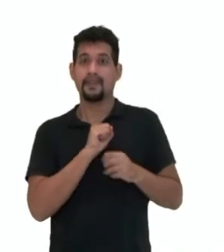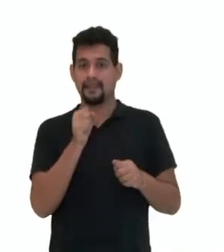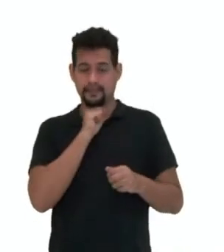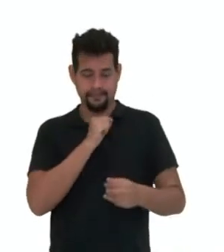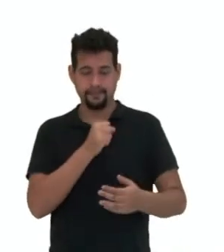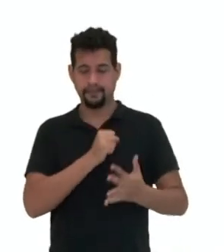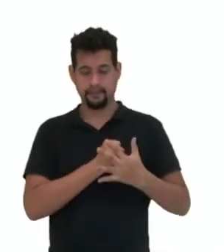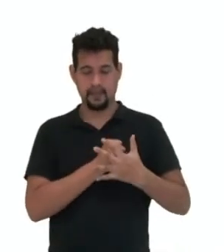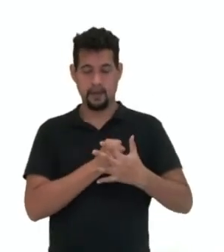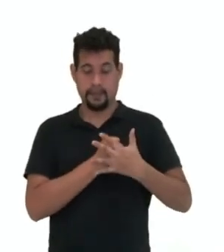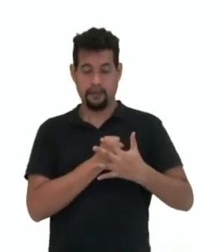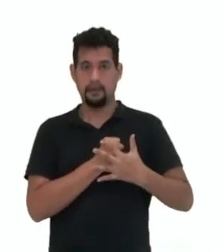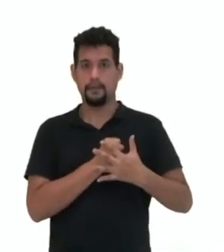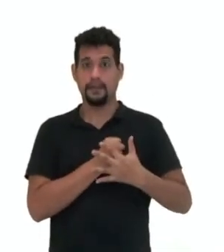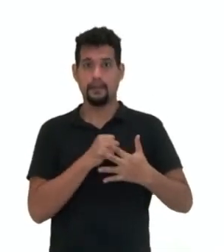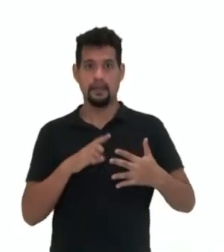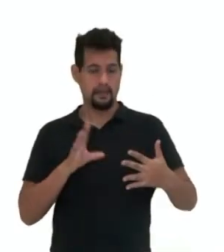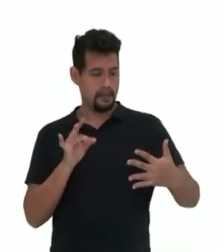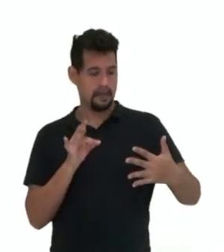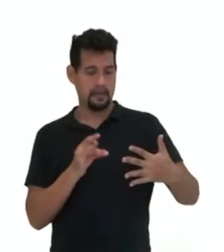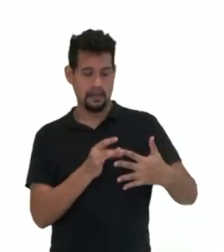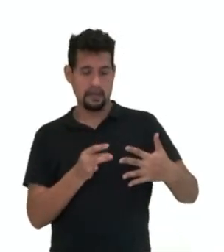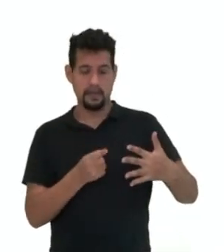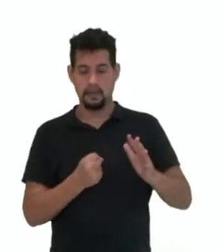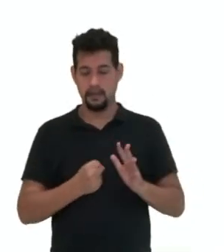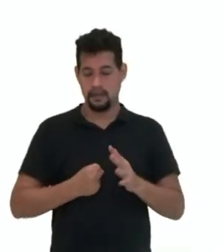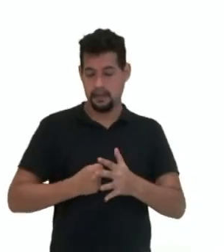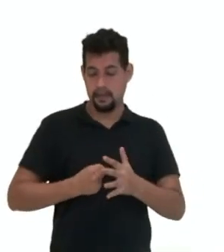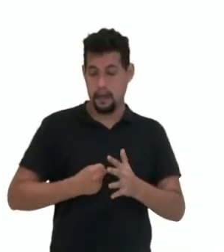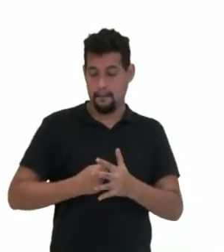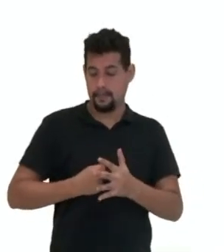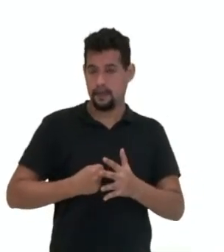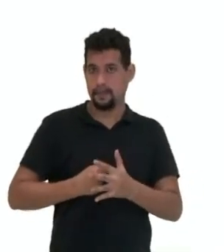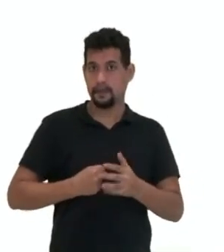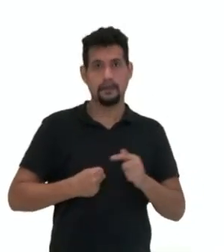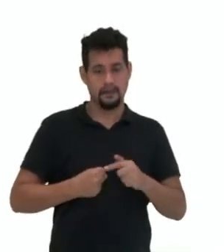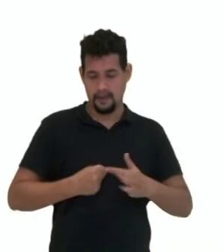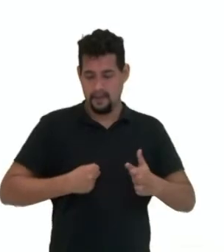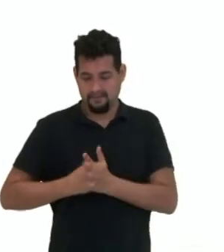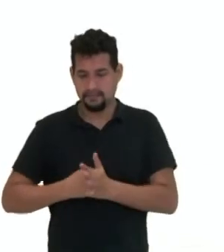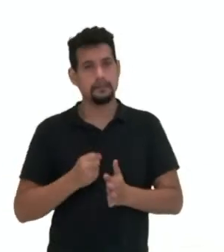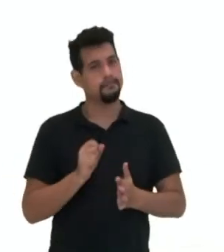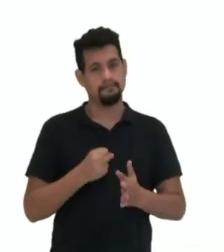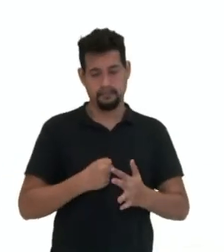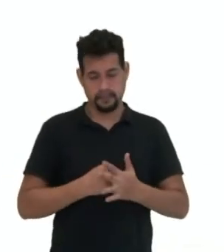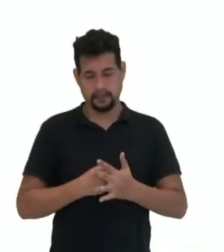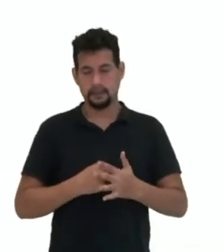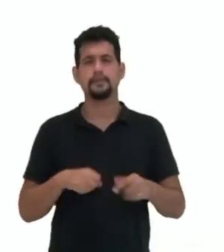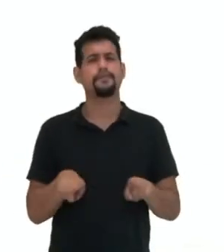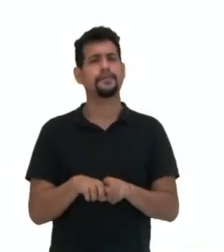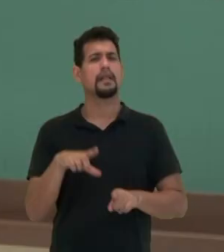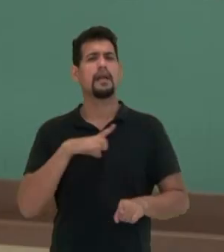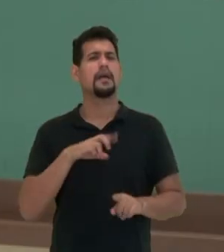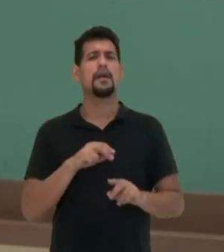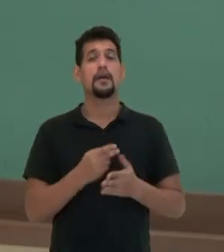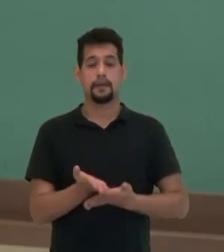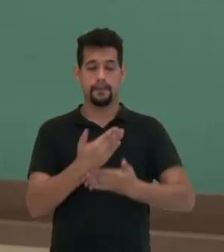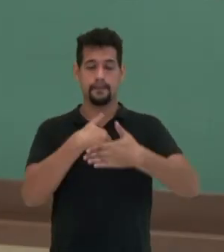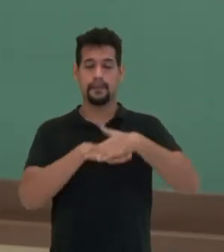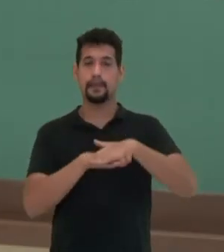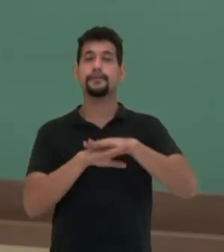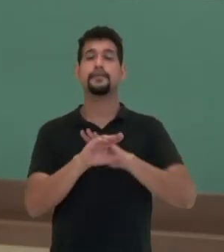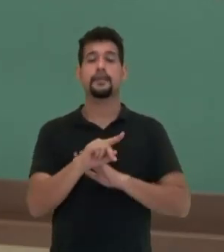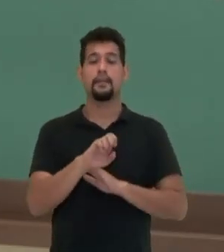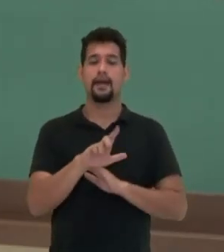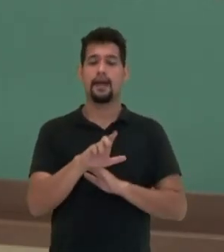impacto, então não machuca os órgãos, principalmente os órgãos vitais, né? E também ele é encontrado embaixo da pele.